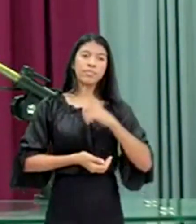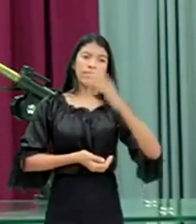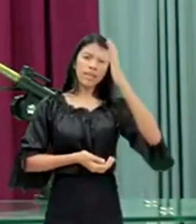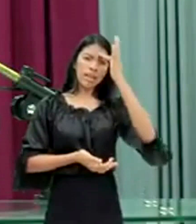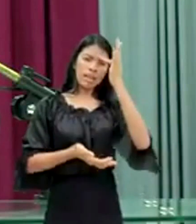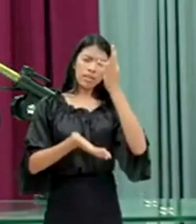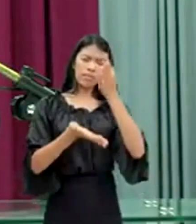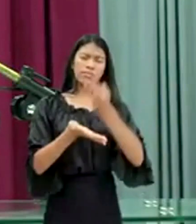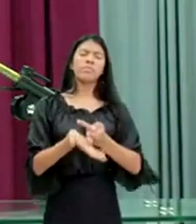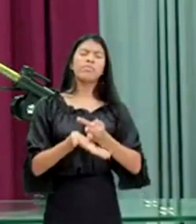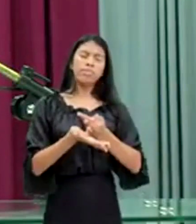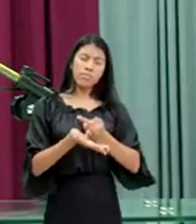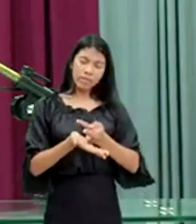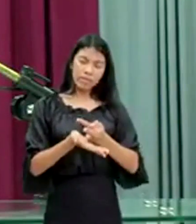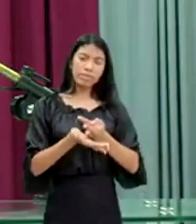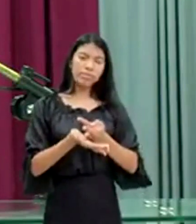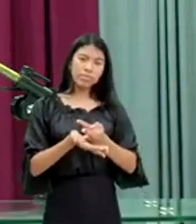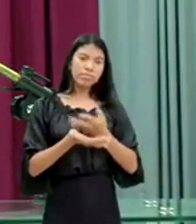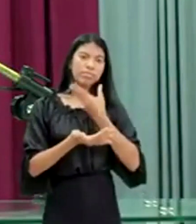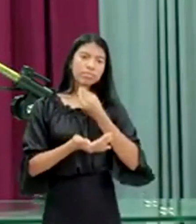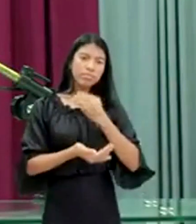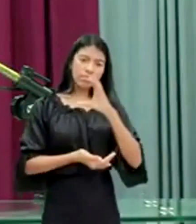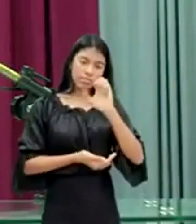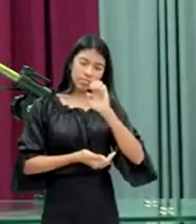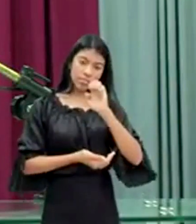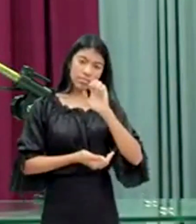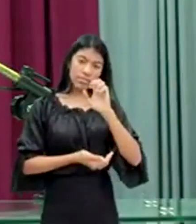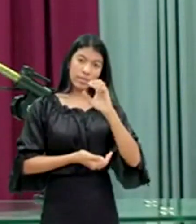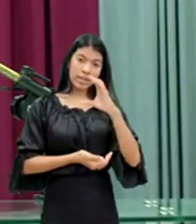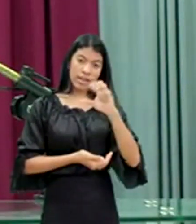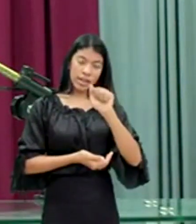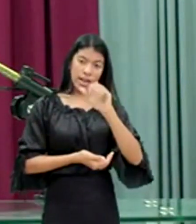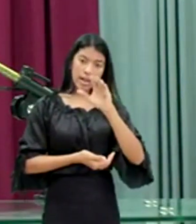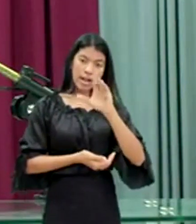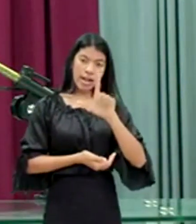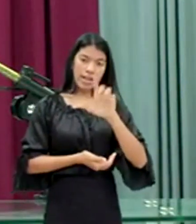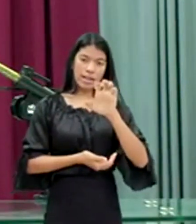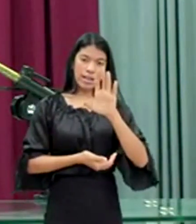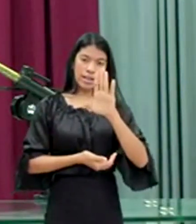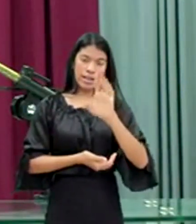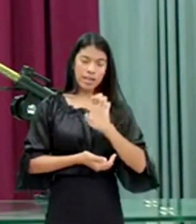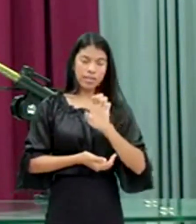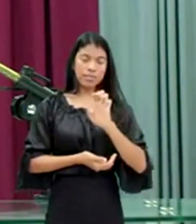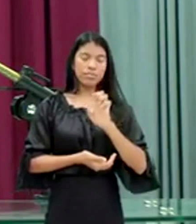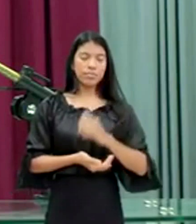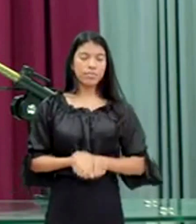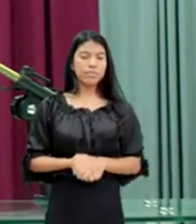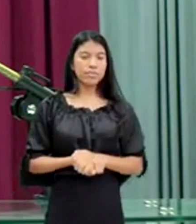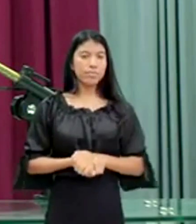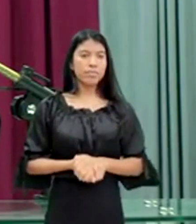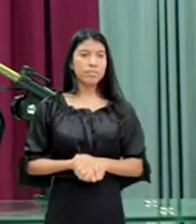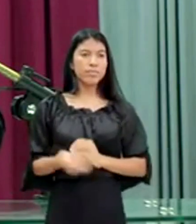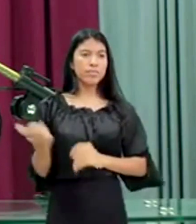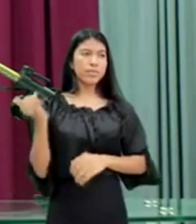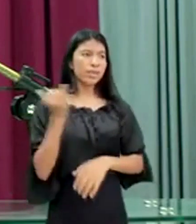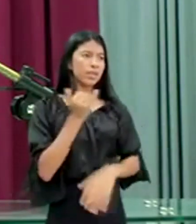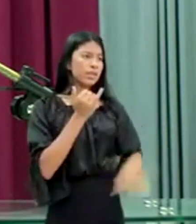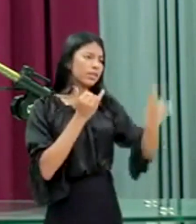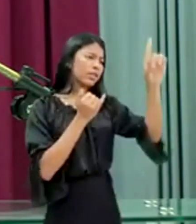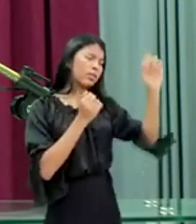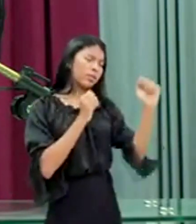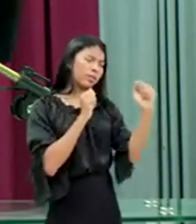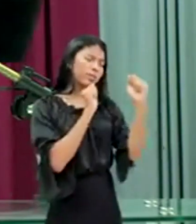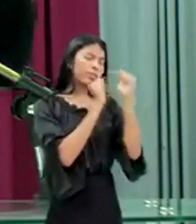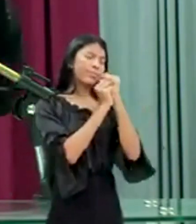que Calebe teve, que nós possamos olhar para a palavra e dizer, Senhor, eu fico do teu lado. Podem se